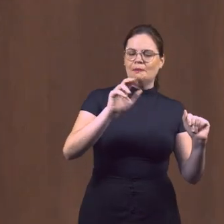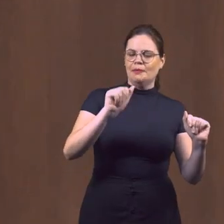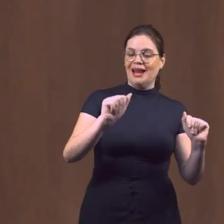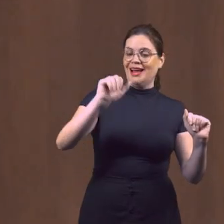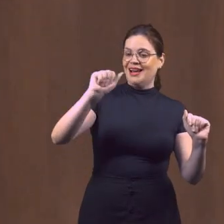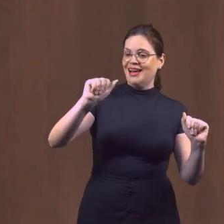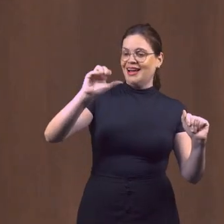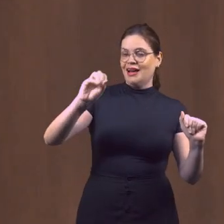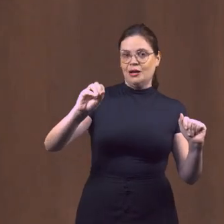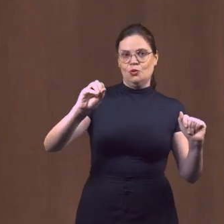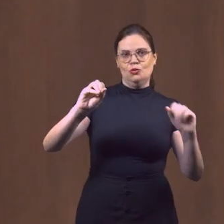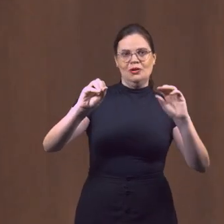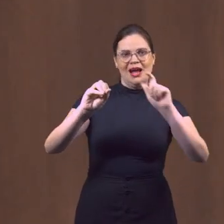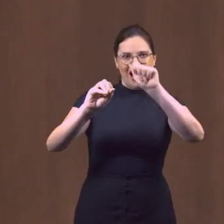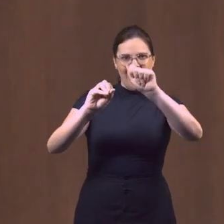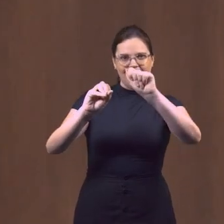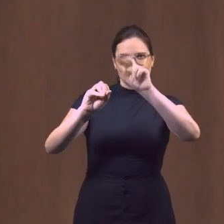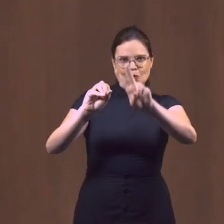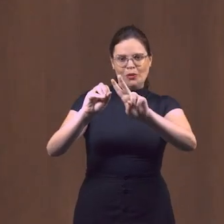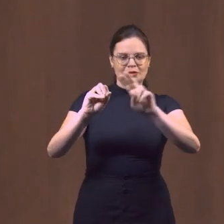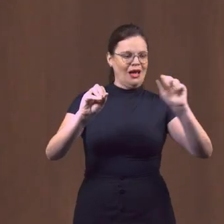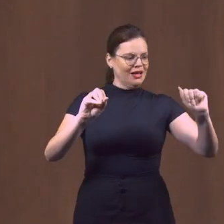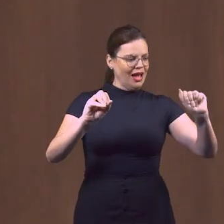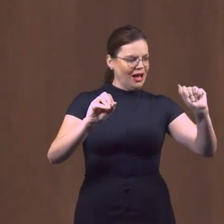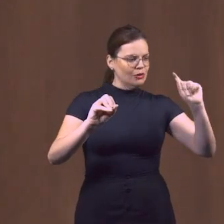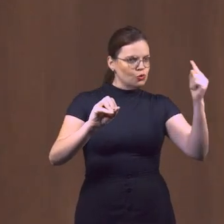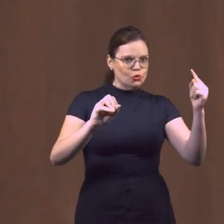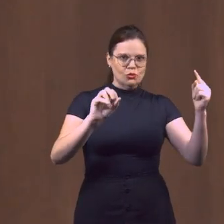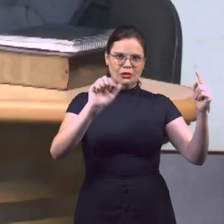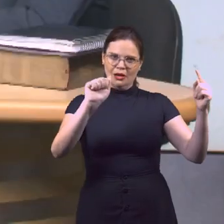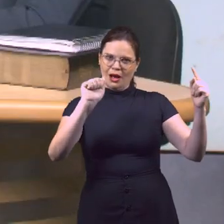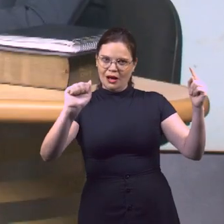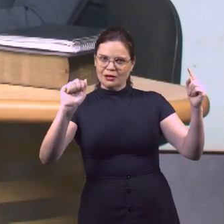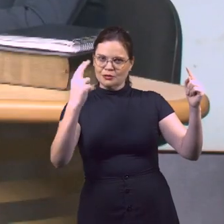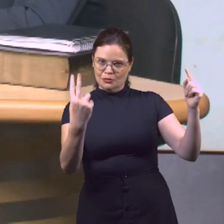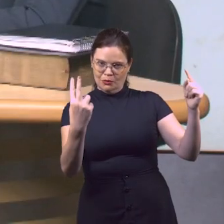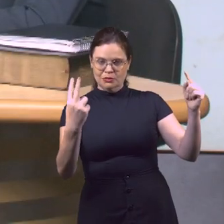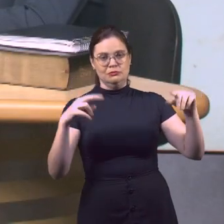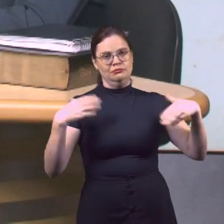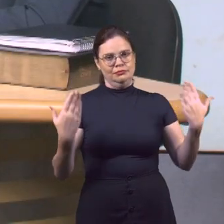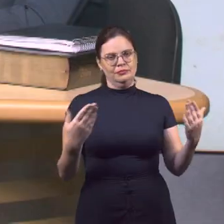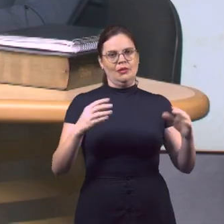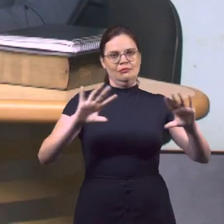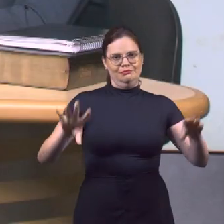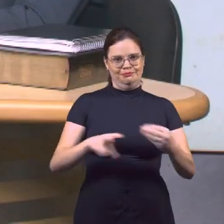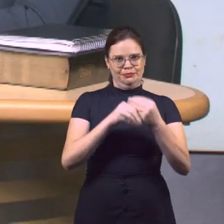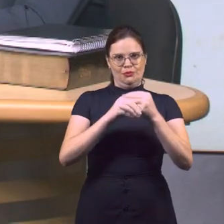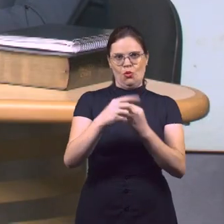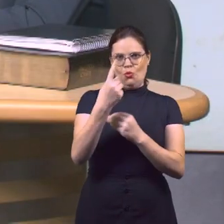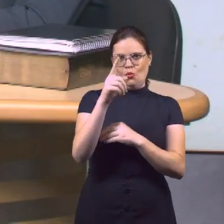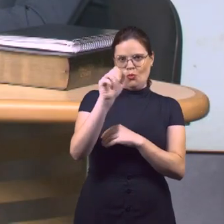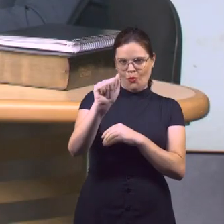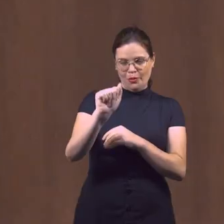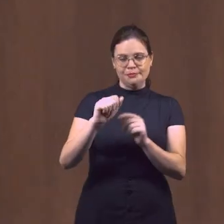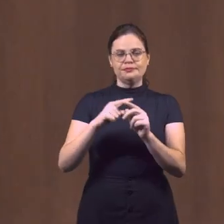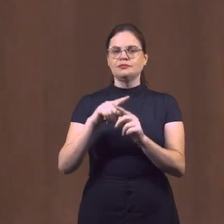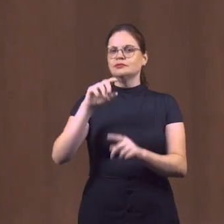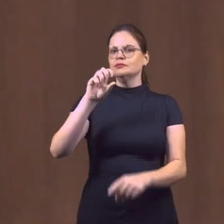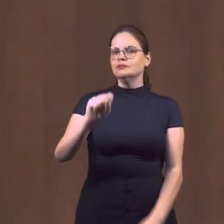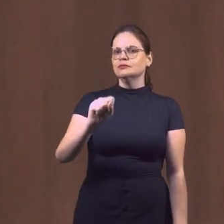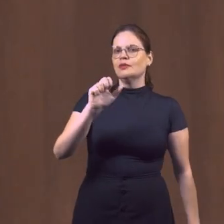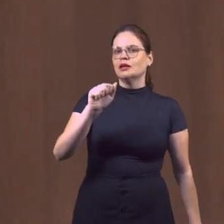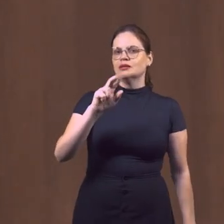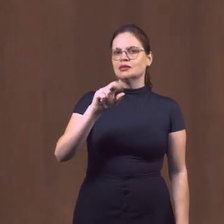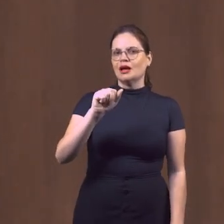De Sarai ela passou a se chamar Sara. Tirou a letra I, né? Tirou a letra I. Legal. Ou seja, para nós alcançarmos